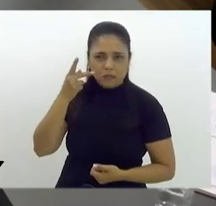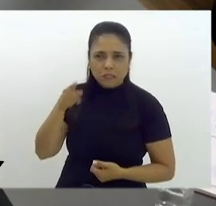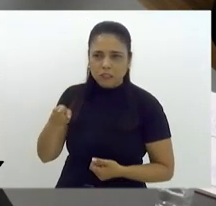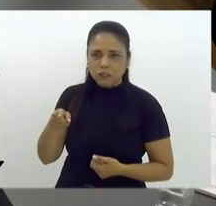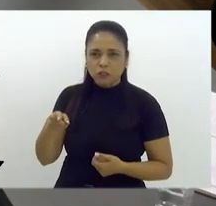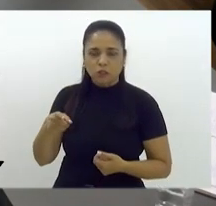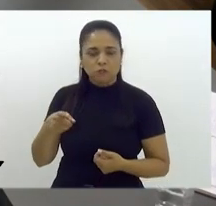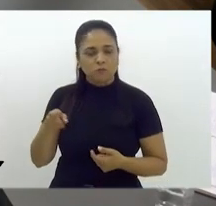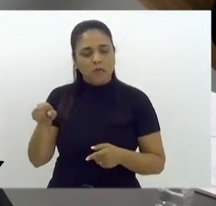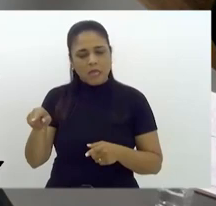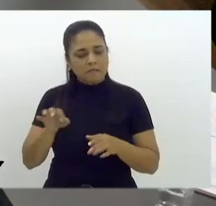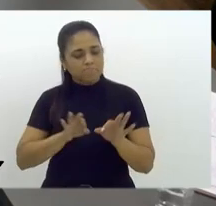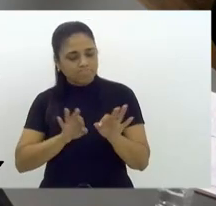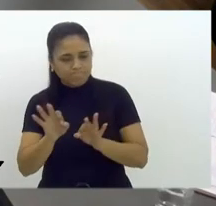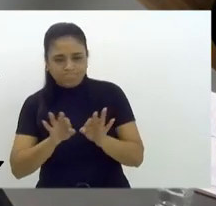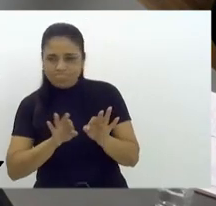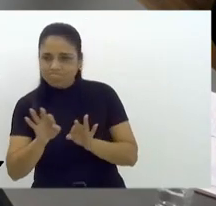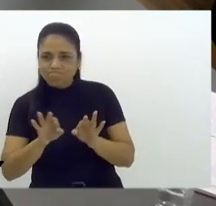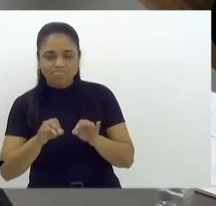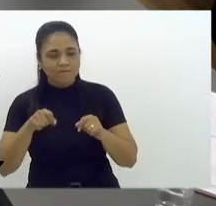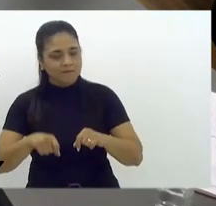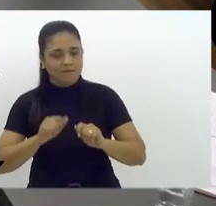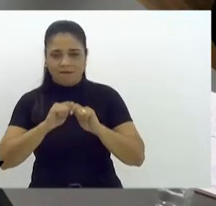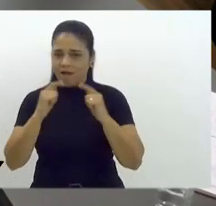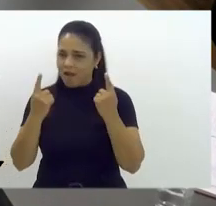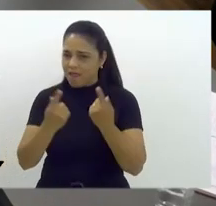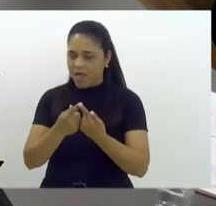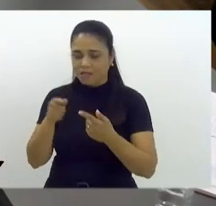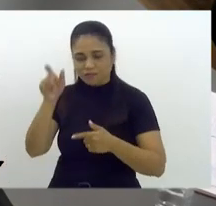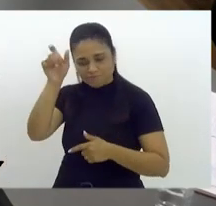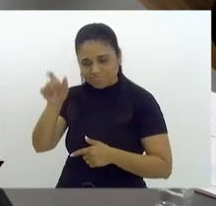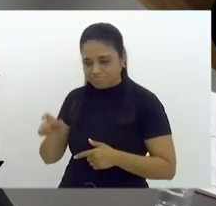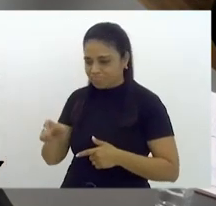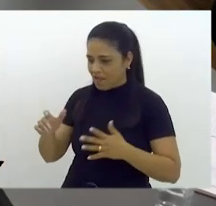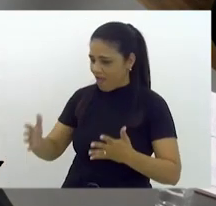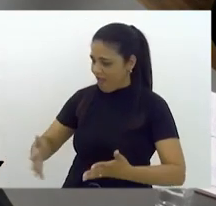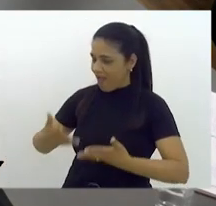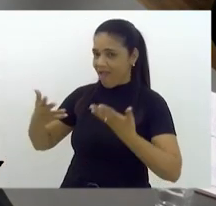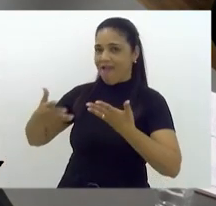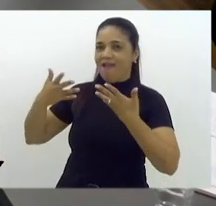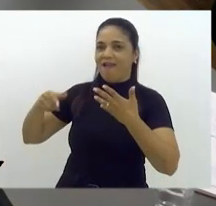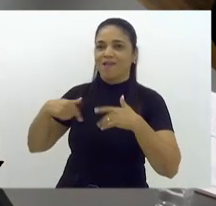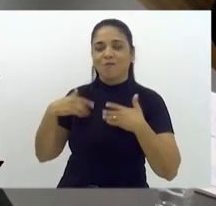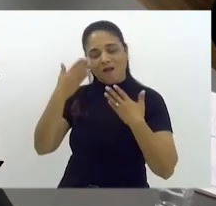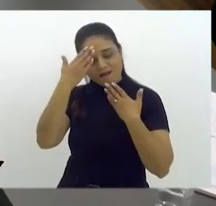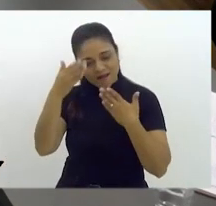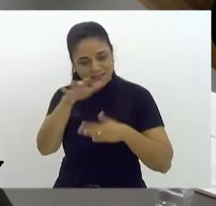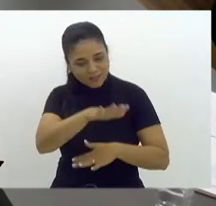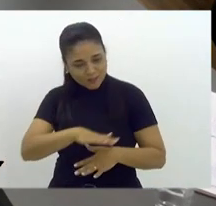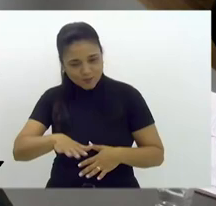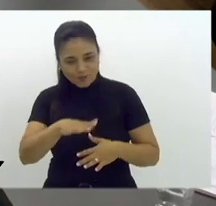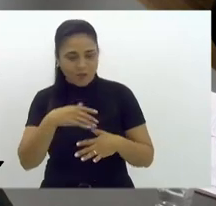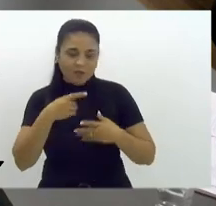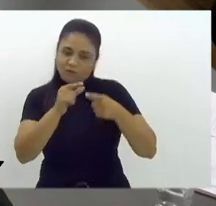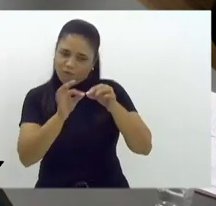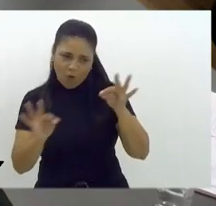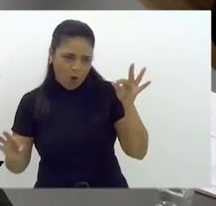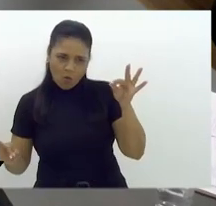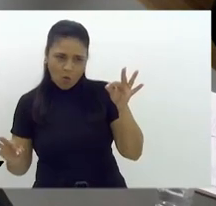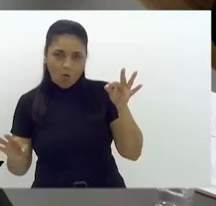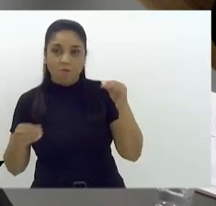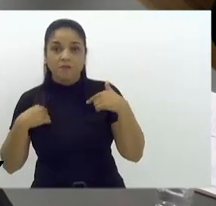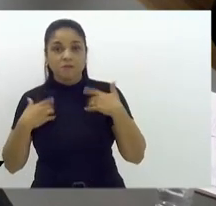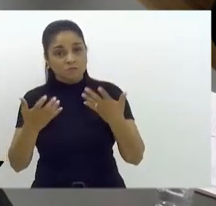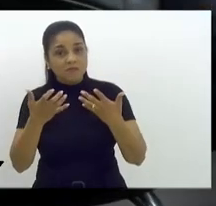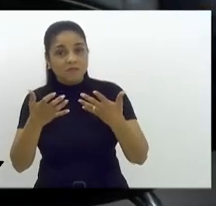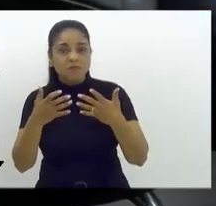formulador dessa casa é uma inspiração que Nossa então agradeço aqui esse espaço não vou me alongar mas queria trazer